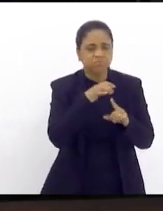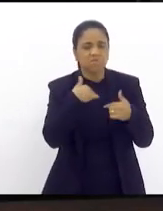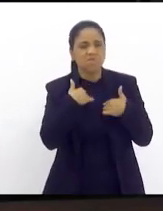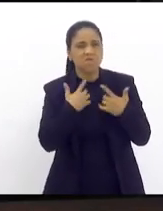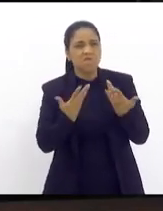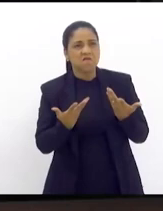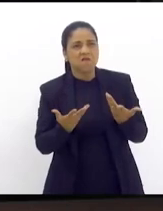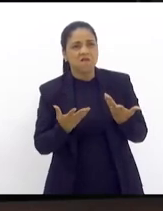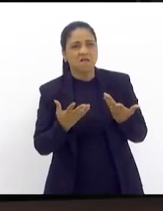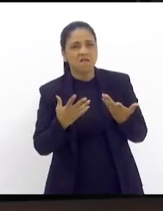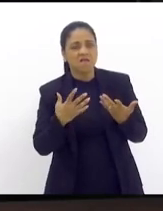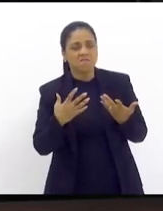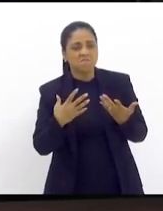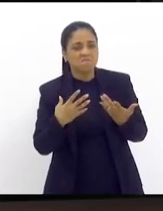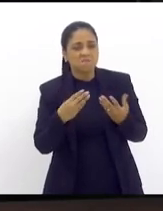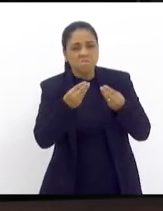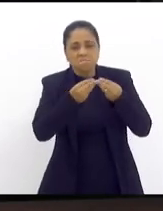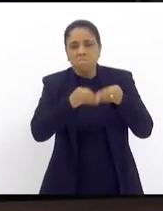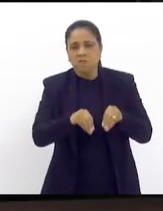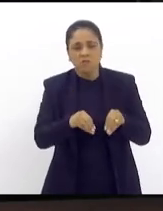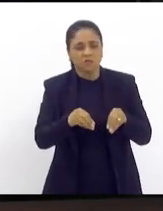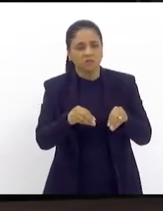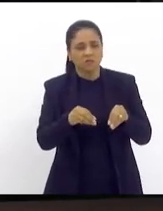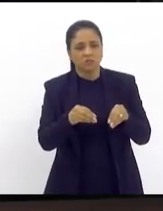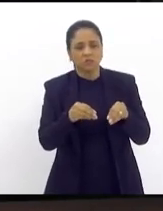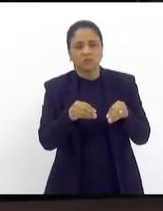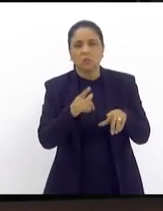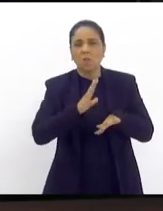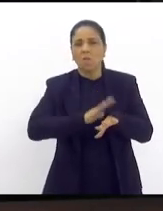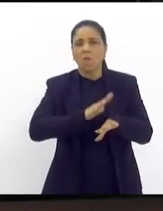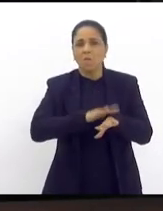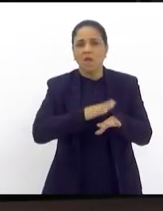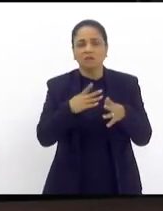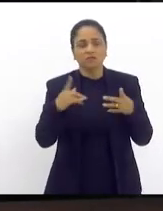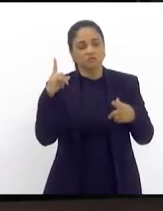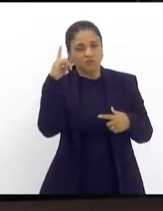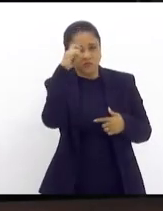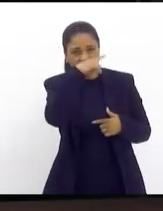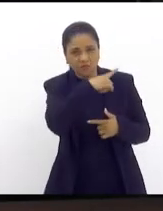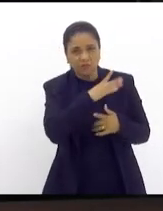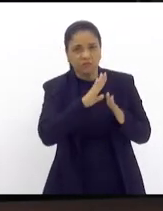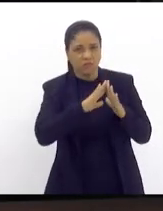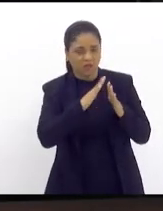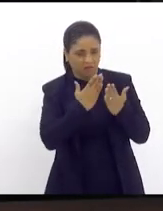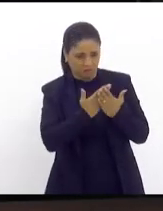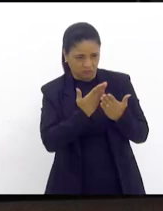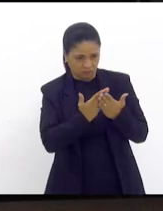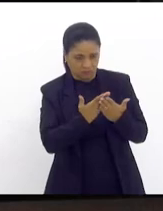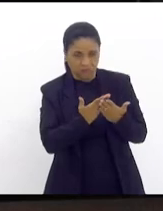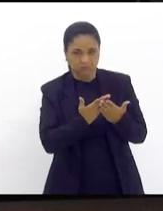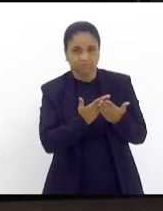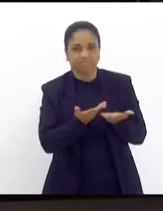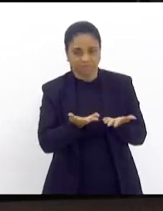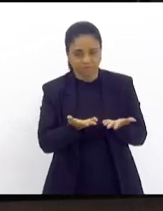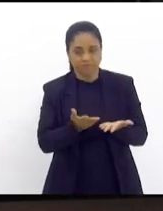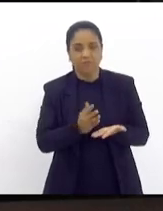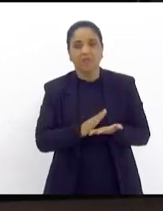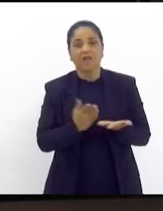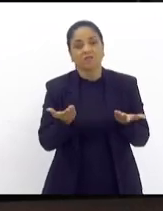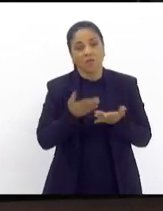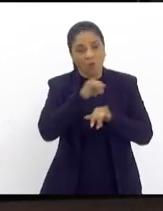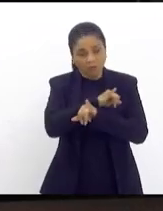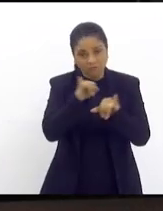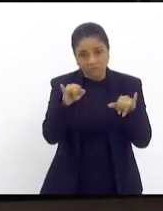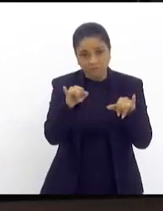diante de uma situação tão delicada como essa que passou a escola e aí eu preciso dizer que nós